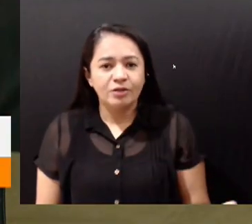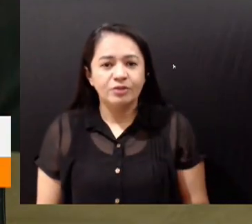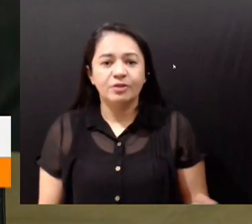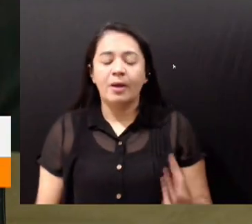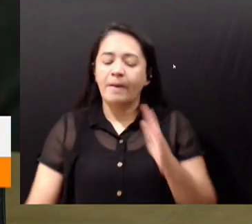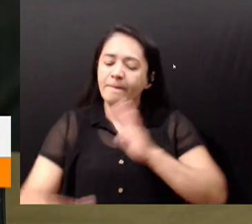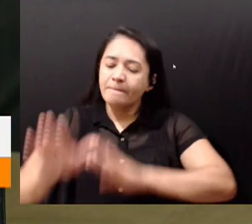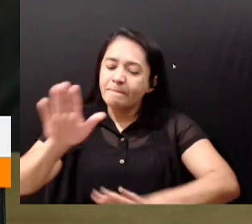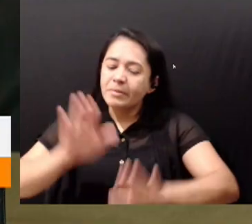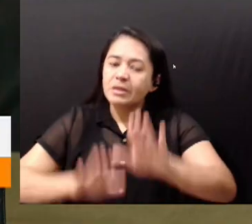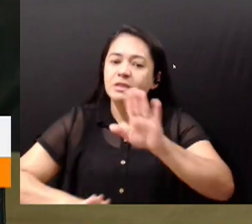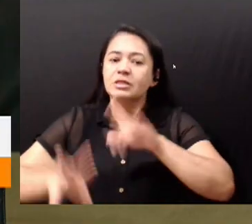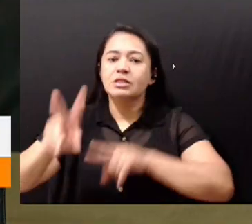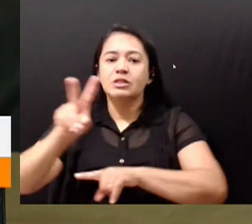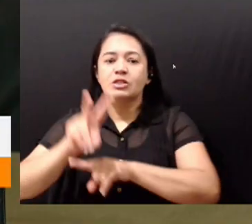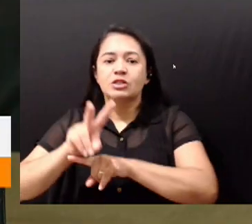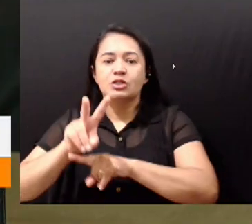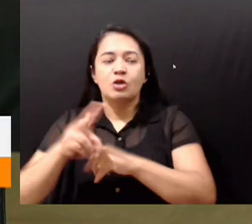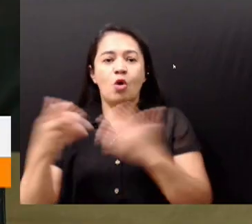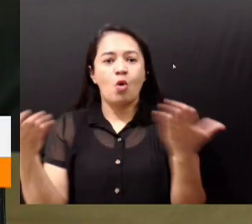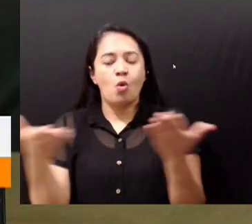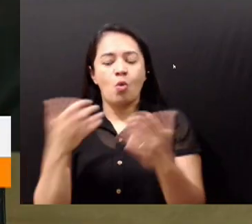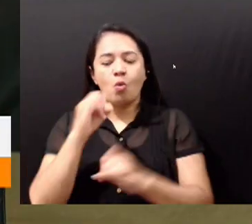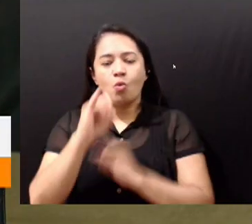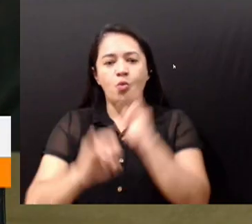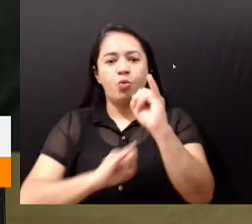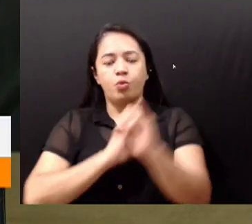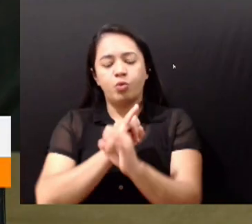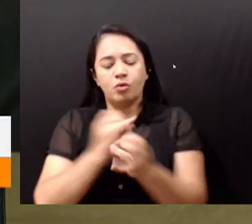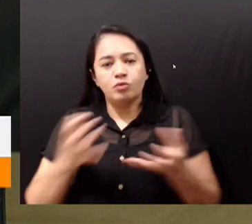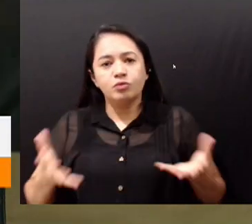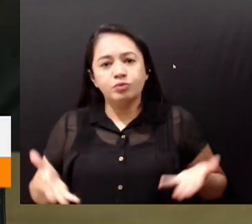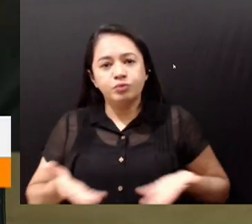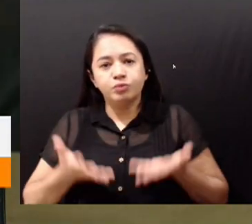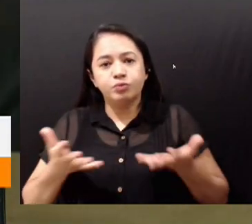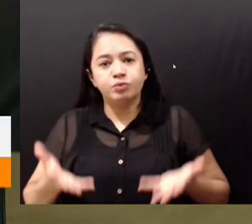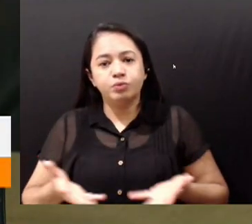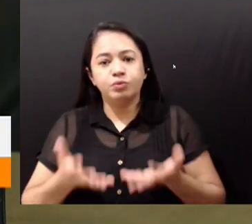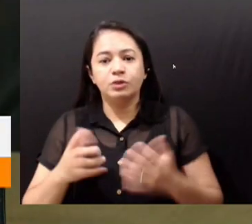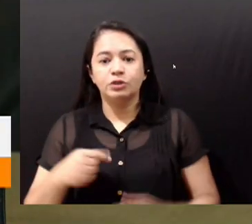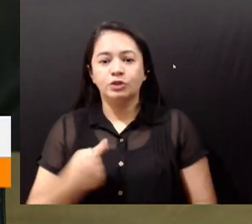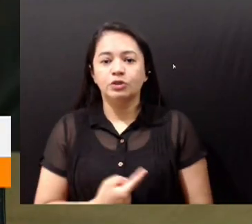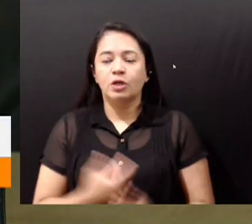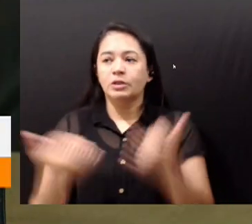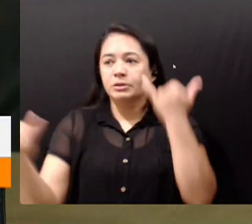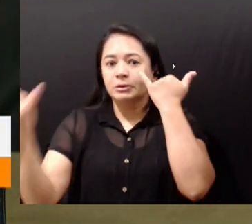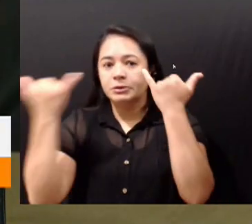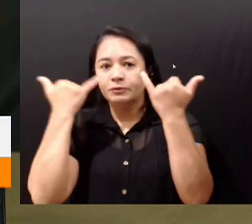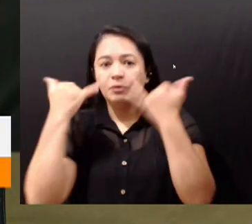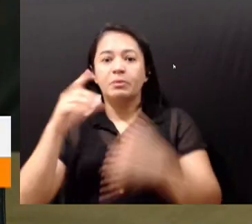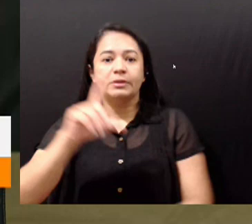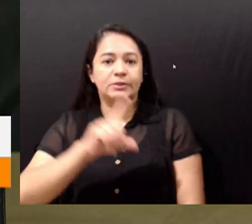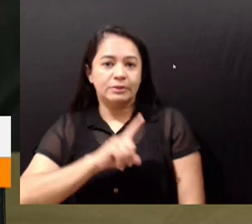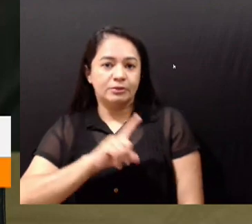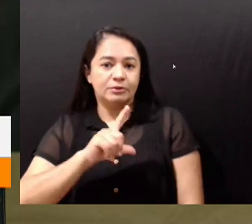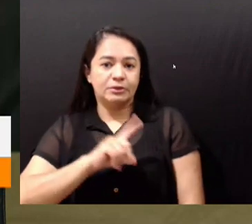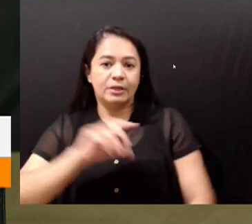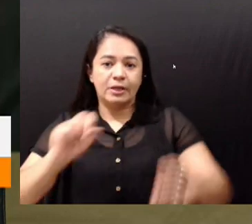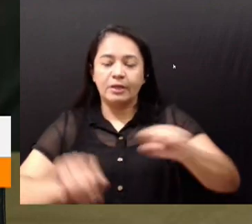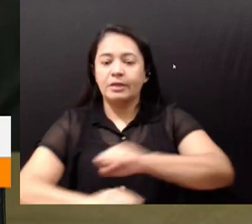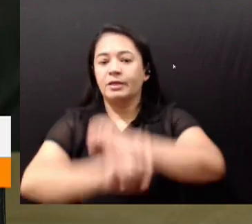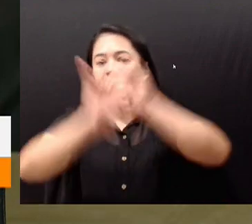a internet, ela favorece, né? A gente ter informação e, claro, muitas